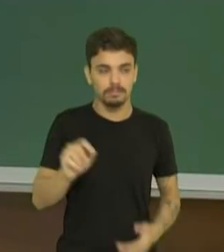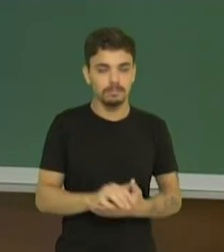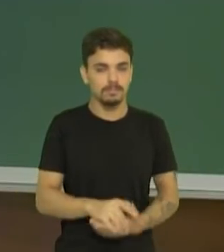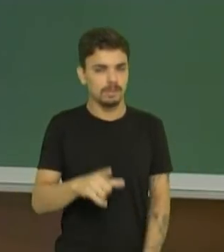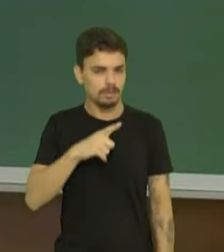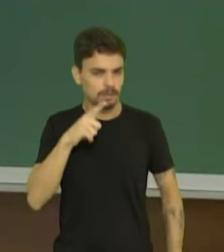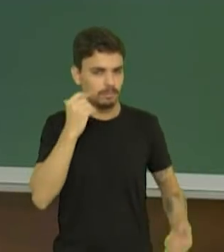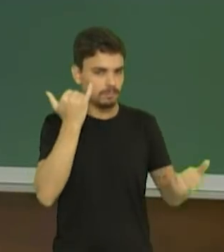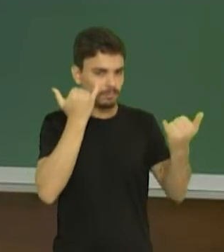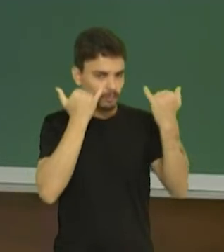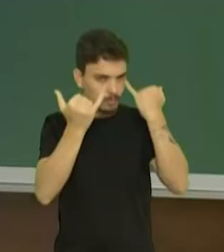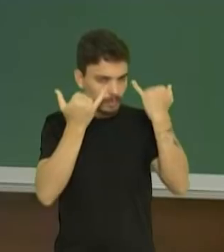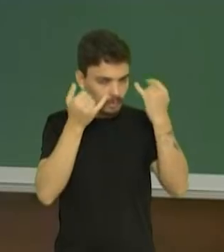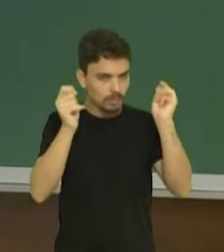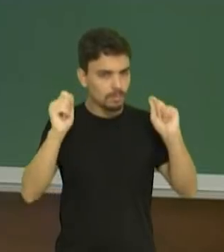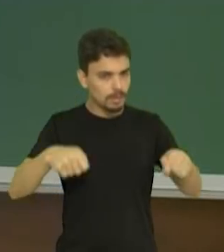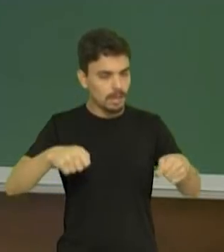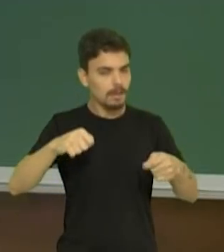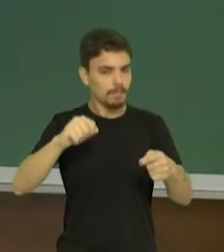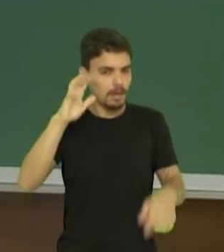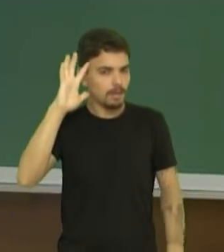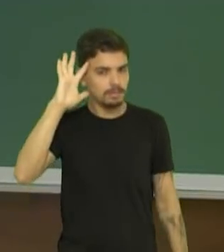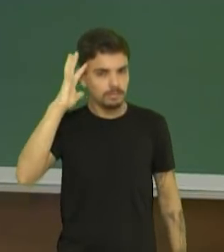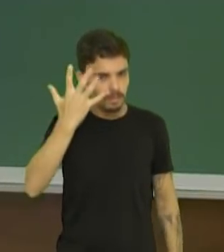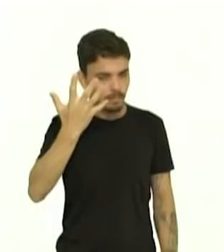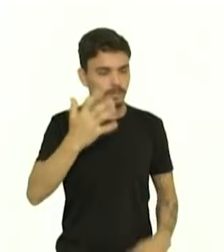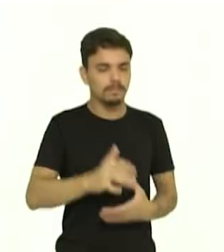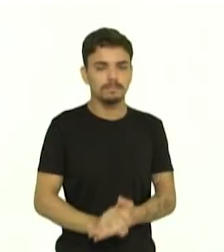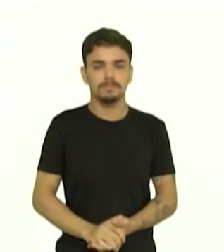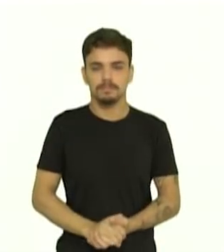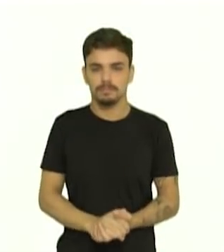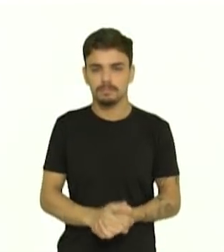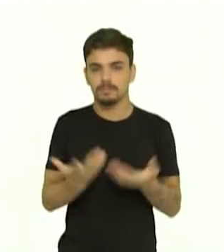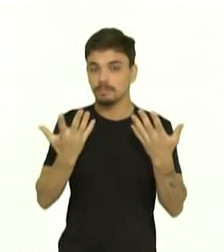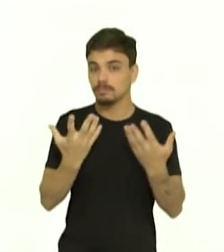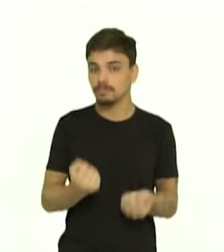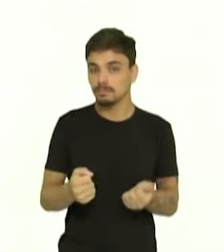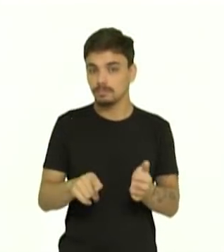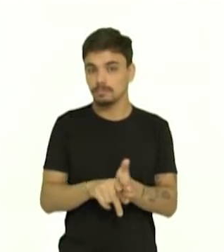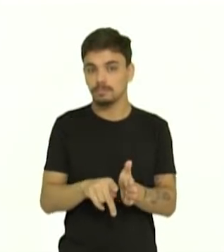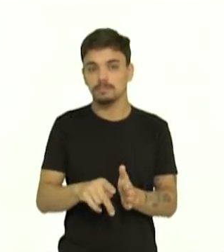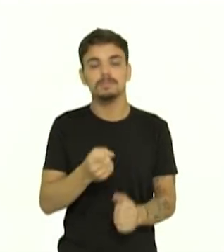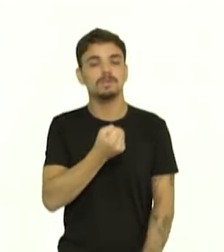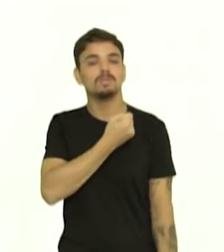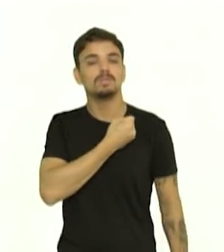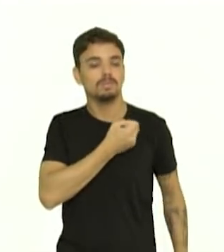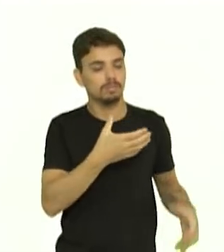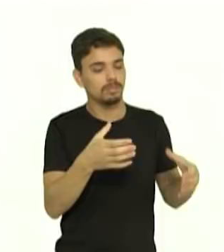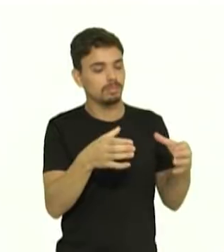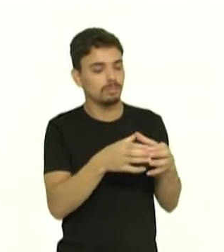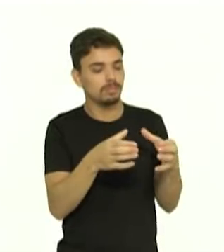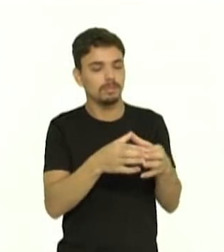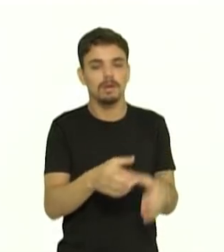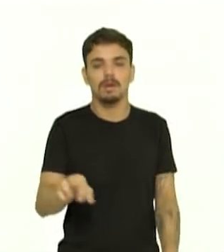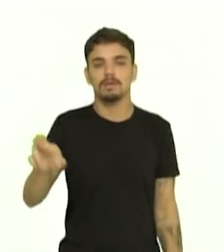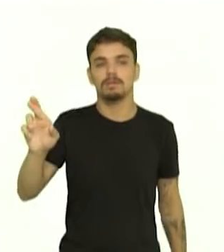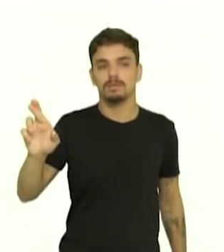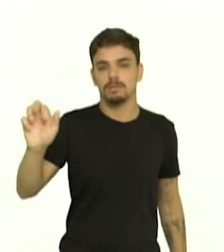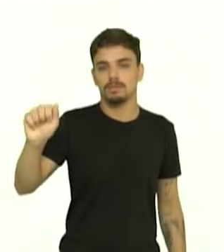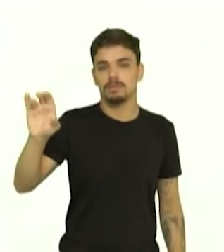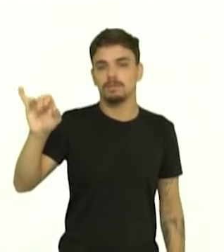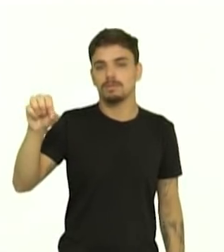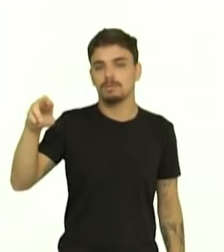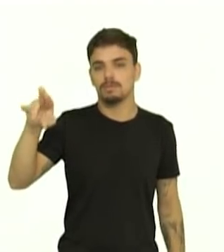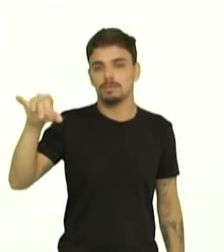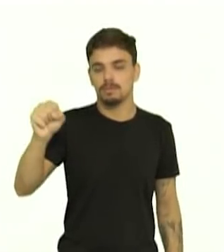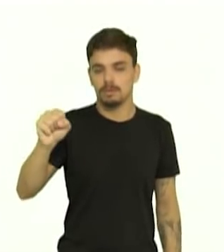várias informações para poder resolver, considere o conjunto dos números racionais m, todo conjunto tem um